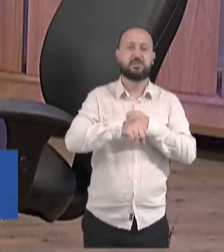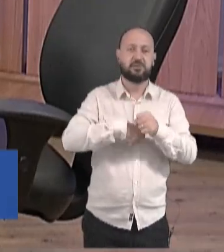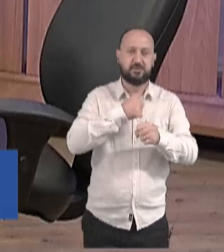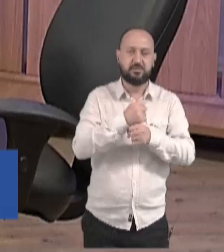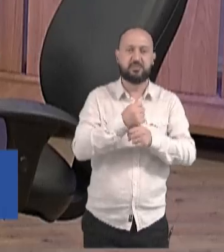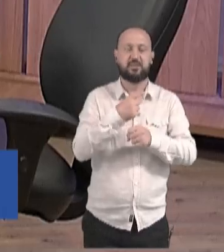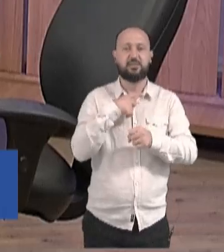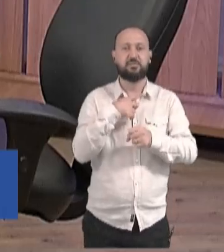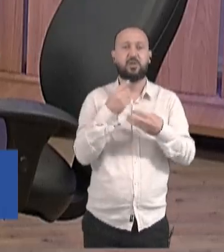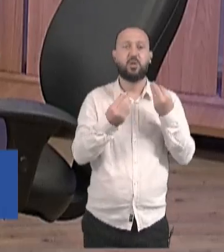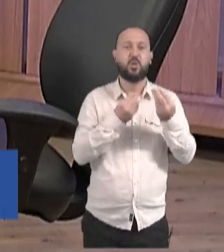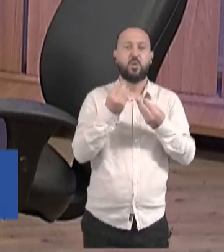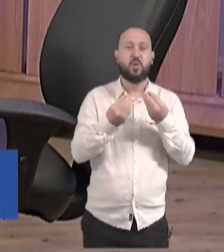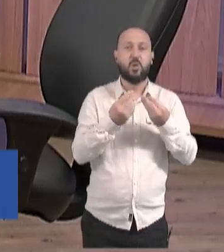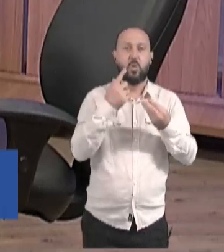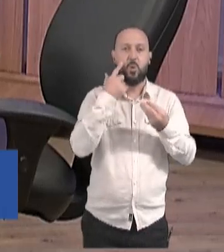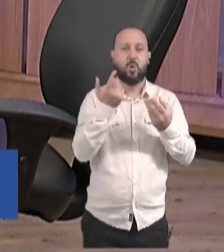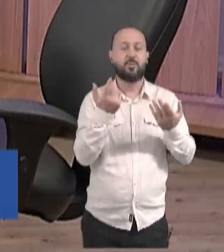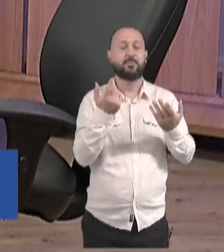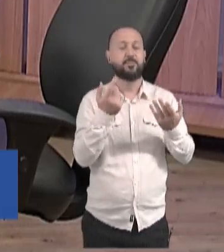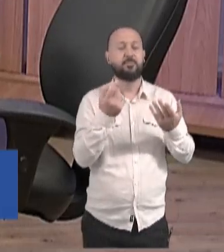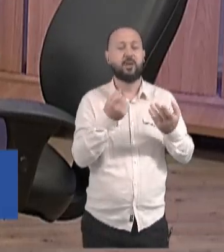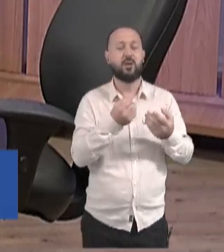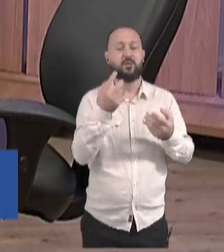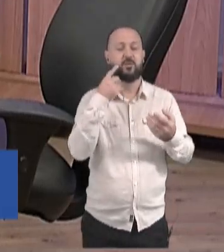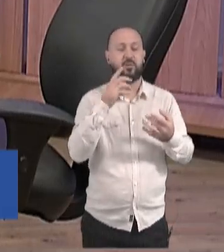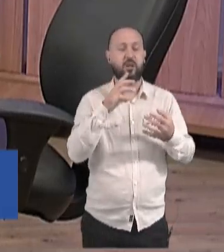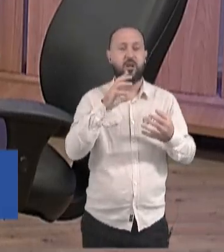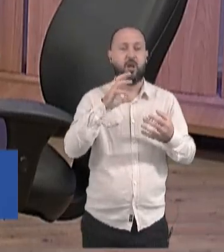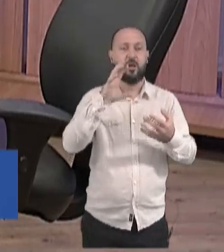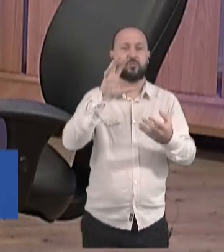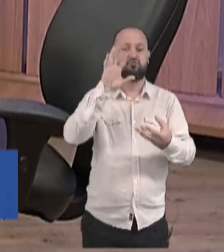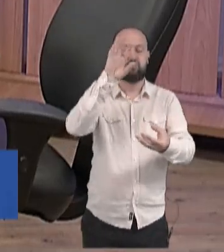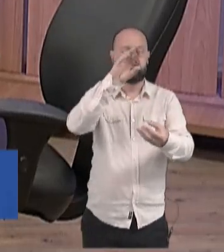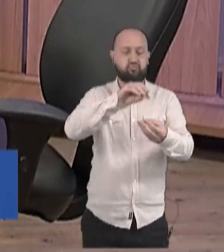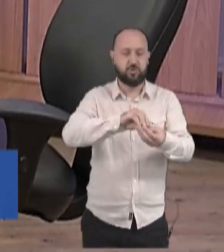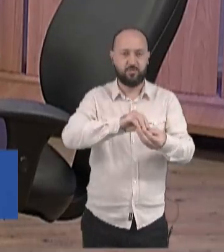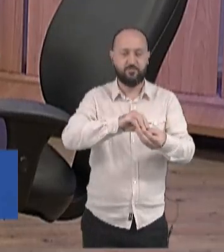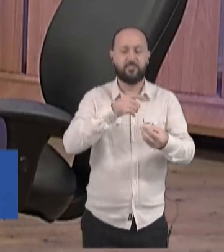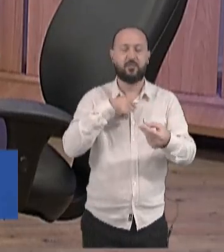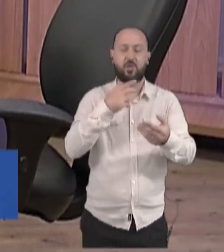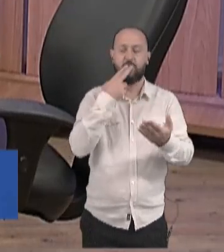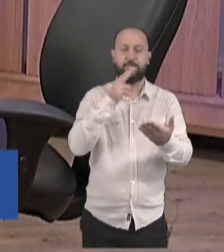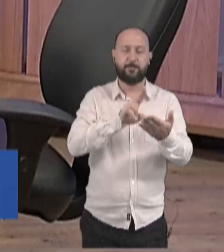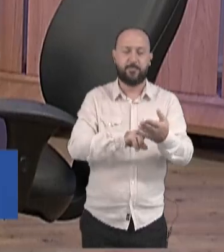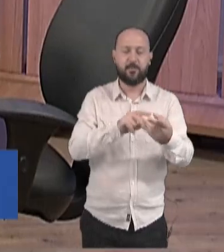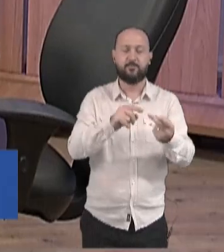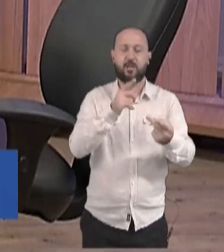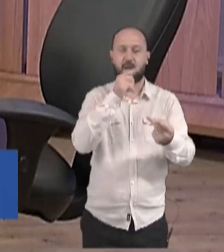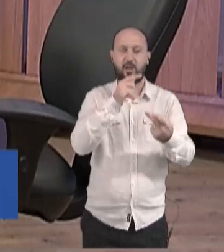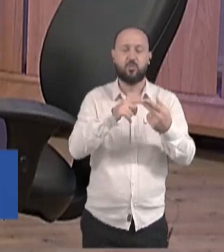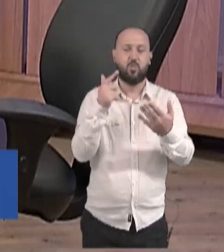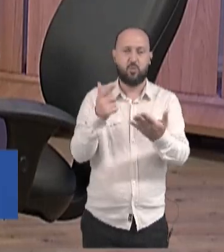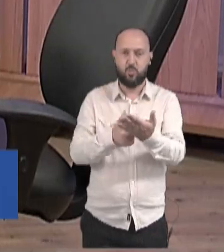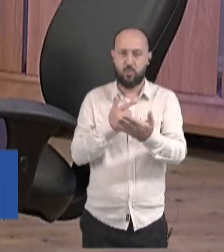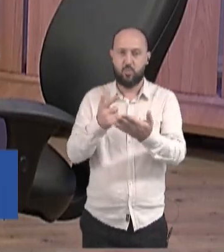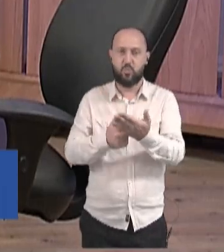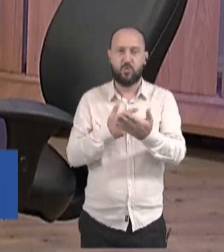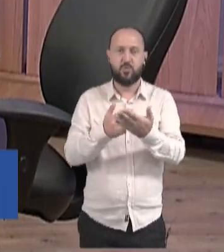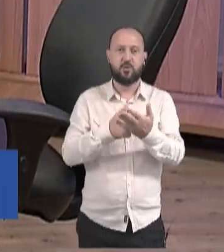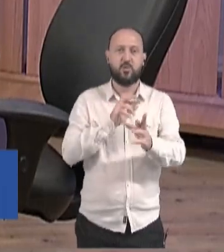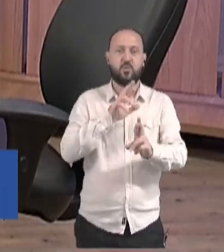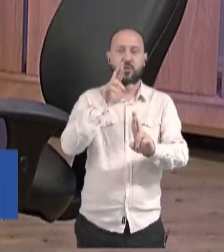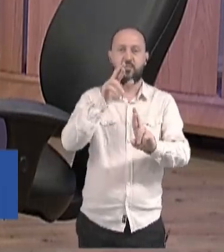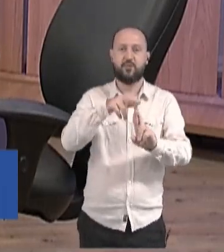tem tantas conclusões tiradas nesses seminários, a Carta da Água, um livro que depois até serve